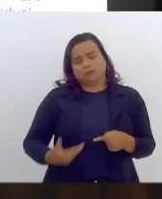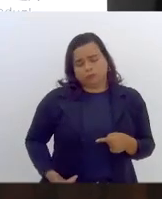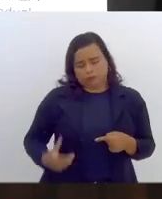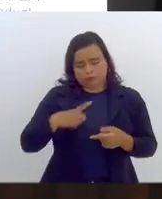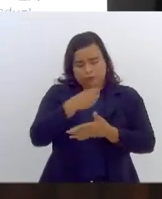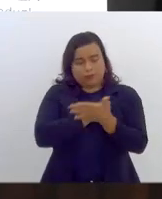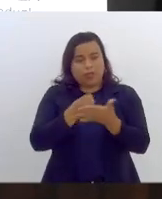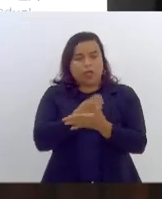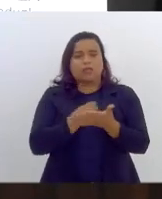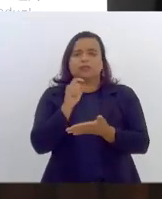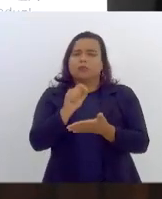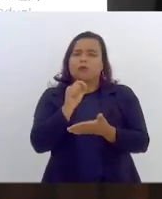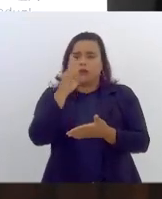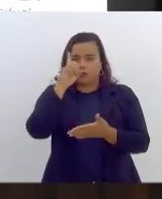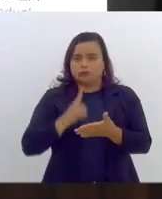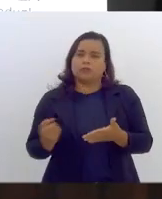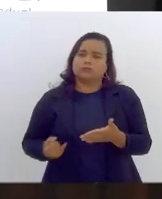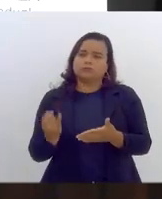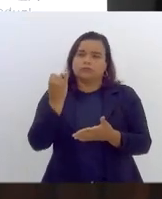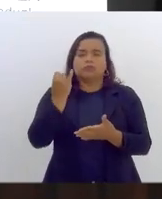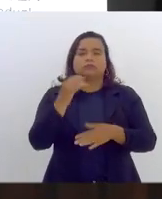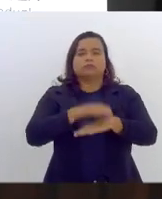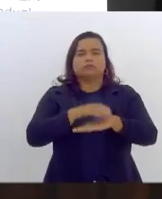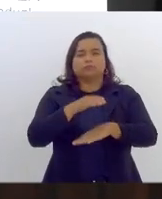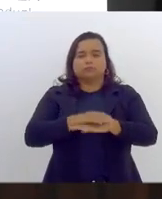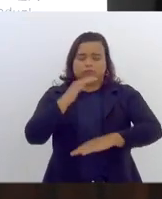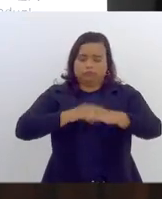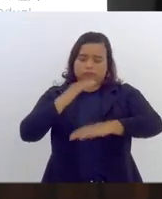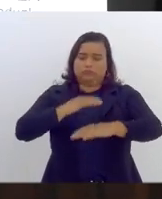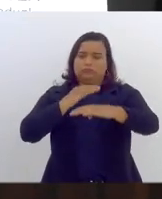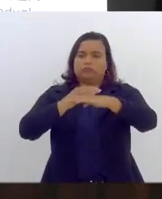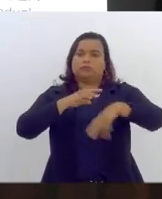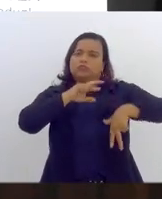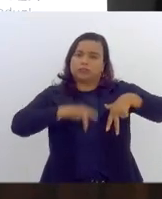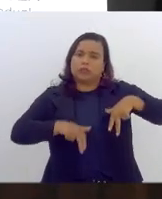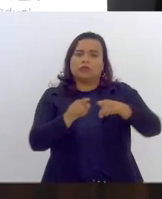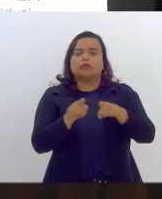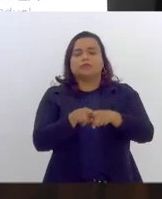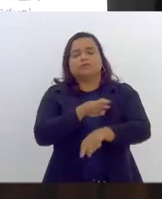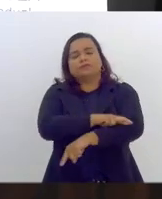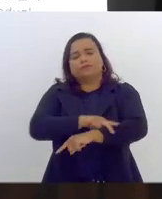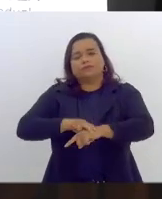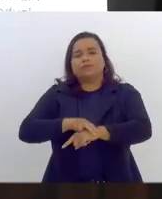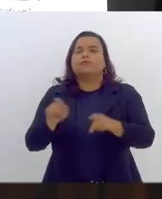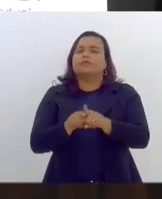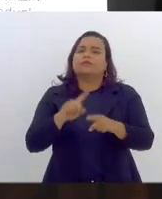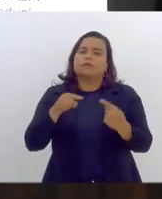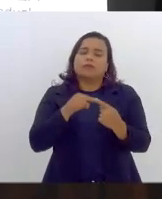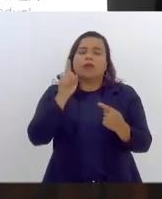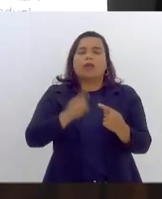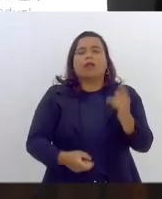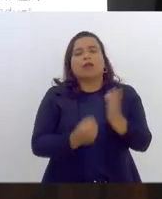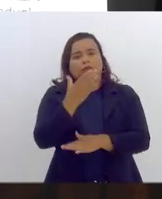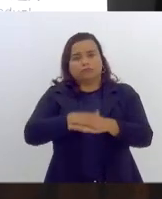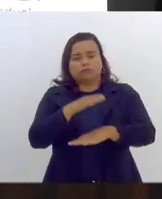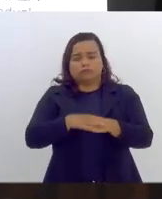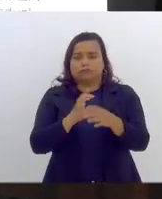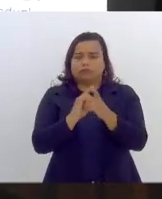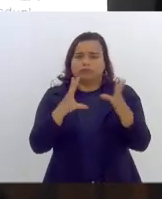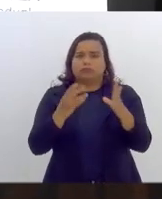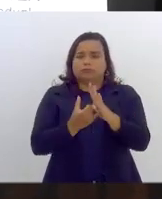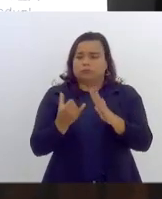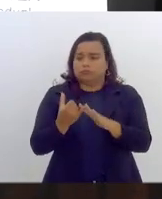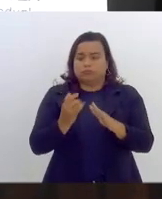base direitos fundamentais à equidade de gênero e raça. Tem como objetivo fortalecer as instituições democráticas